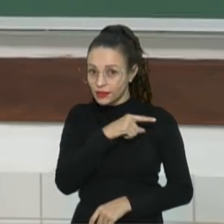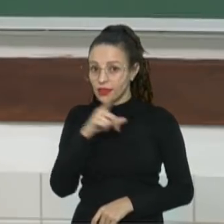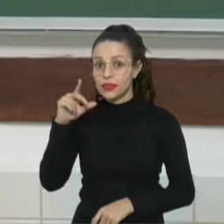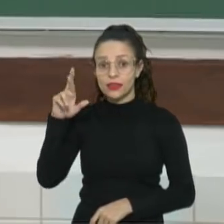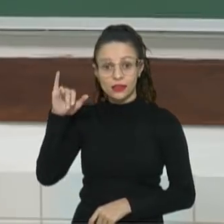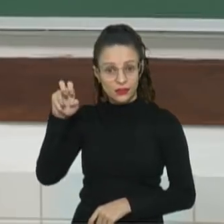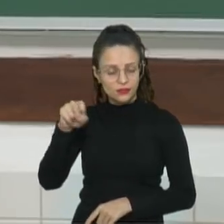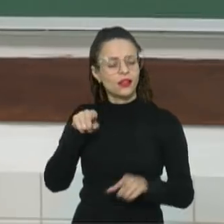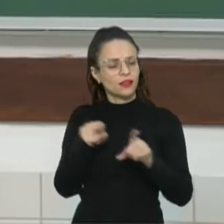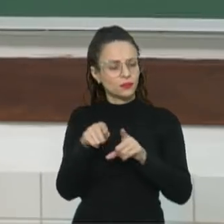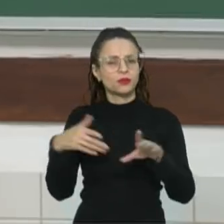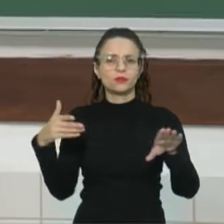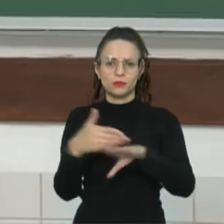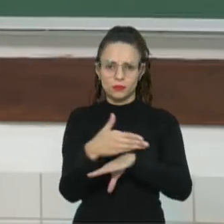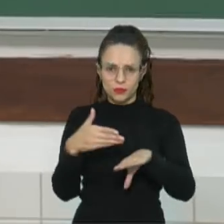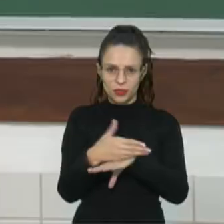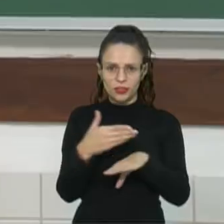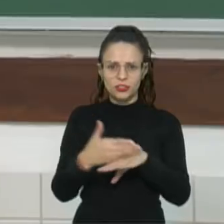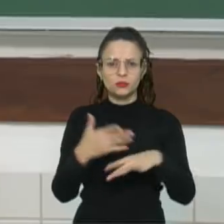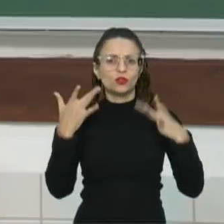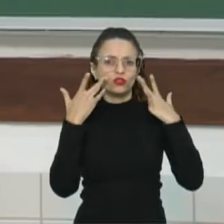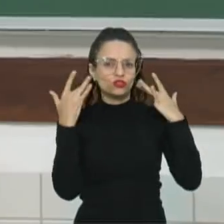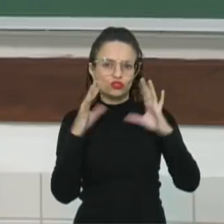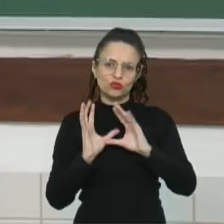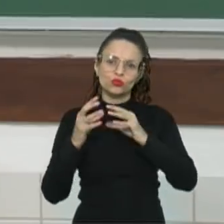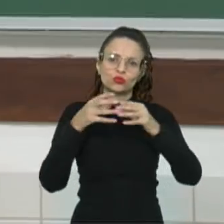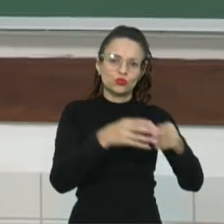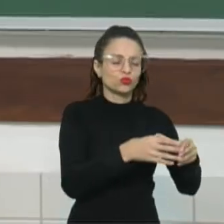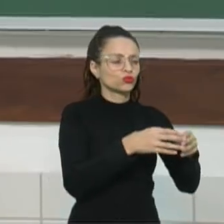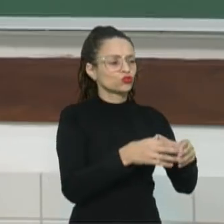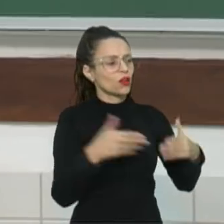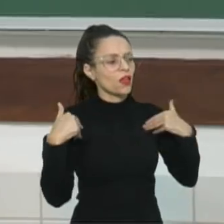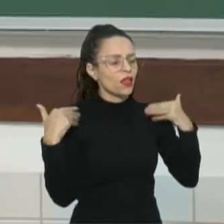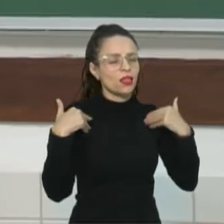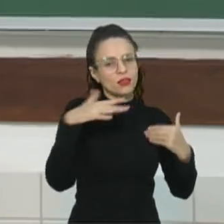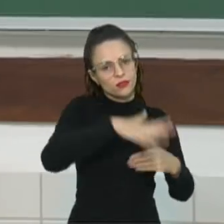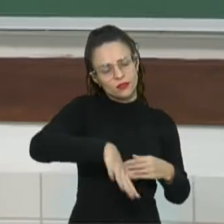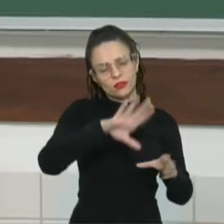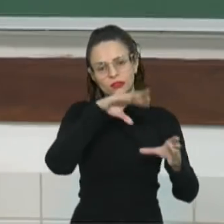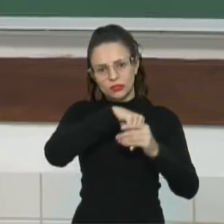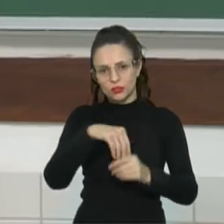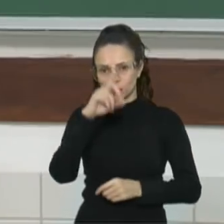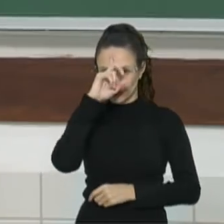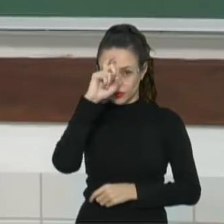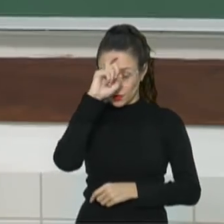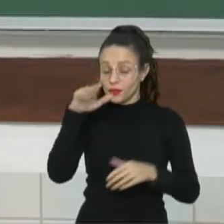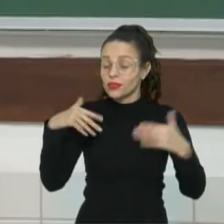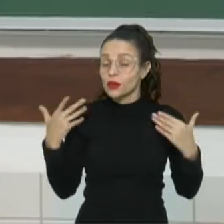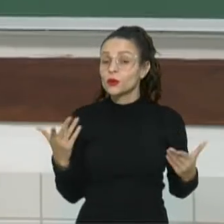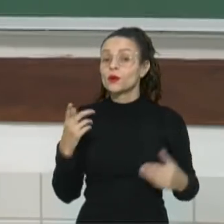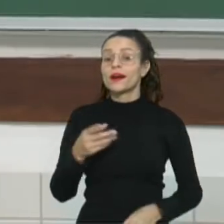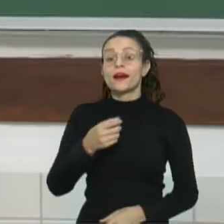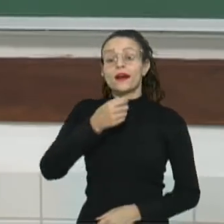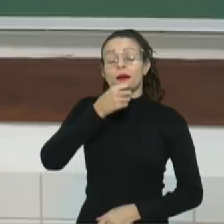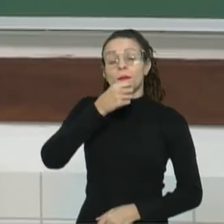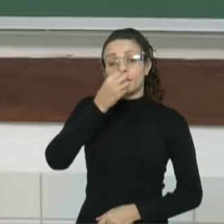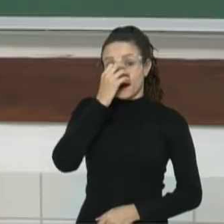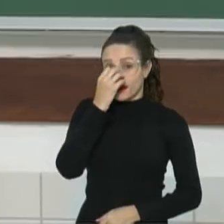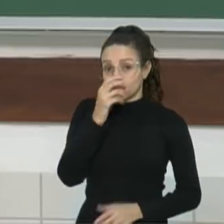doutores da alegria, né? Com o grupo dela. Então, o palhaço ele vem trazer a alegria e ele sempre